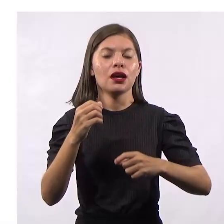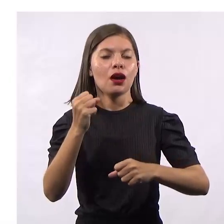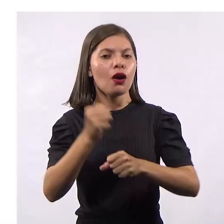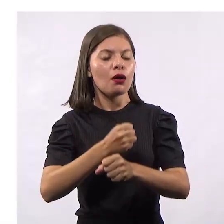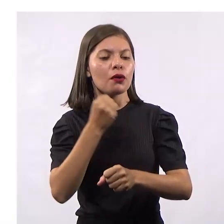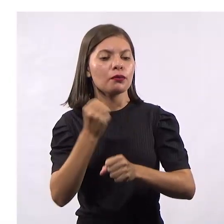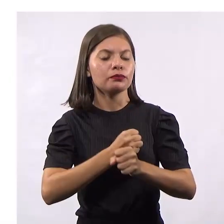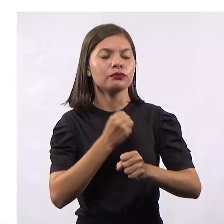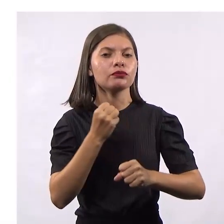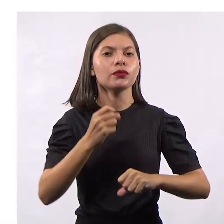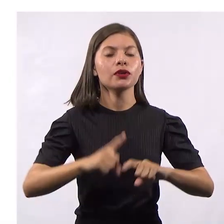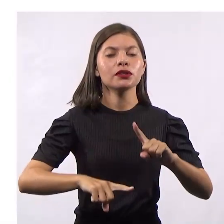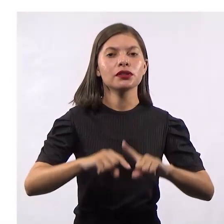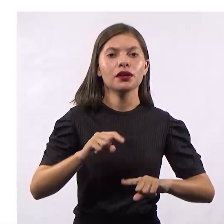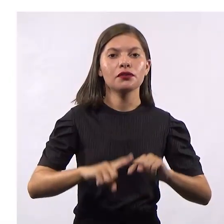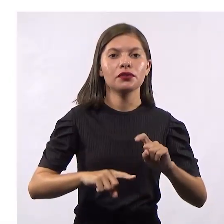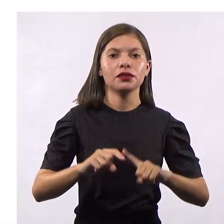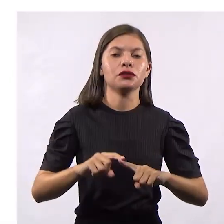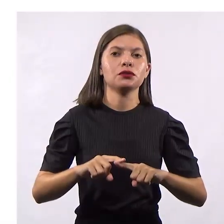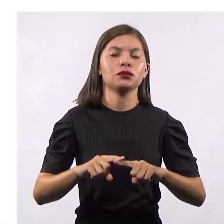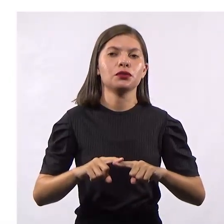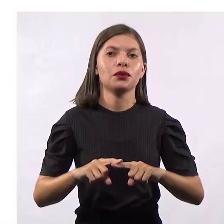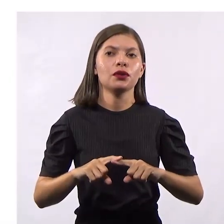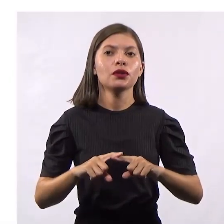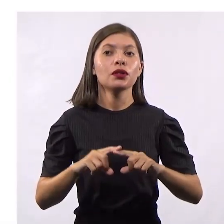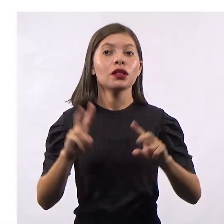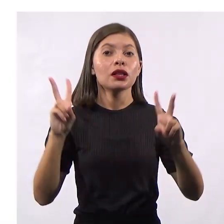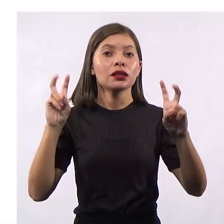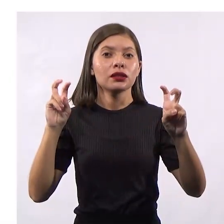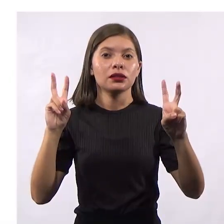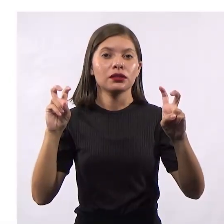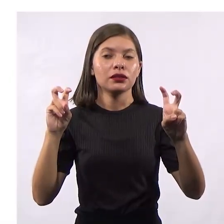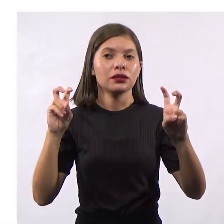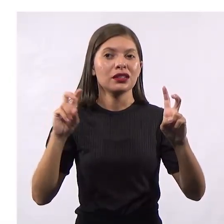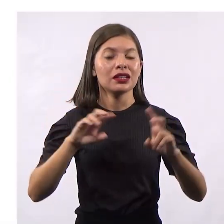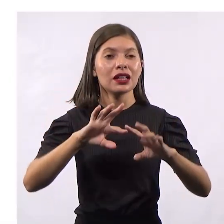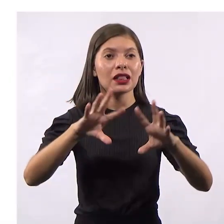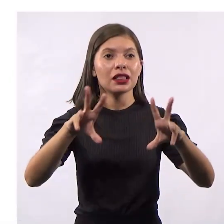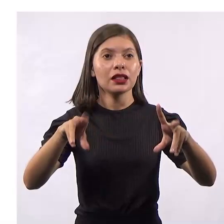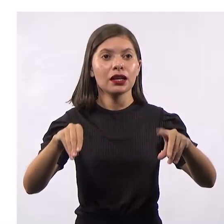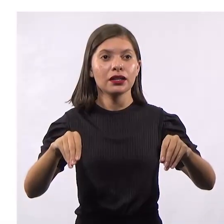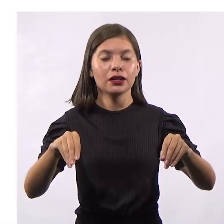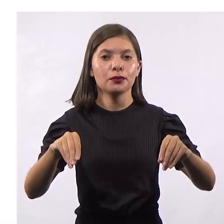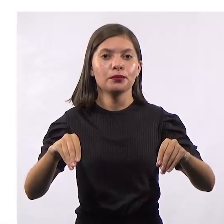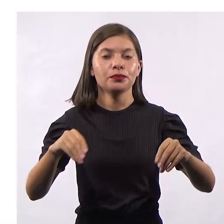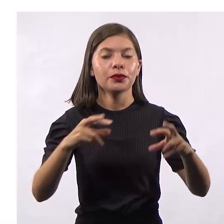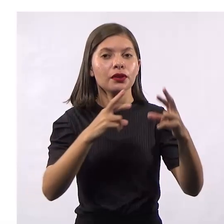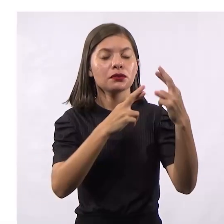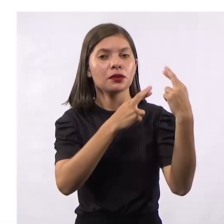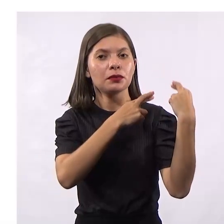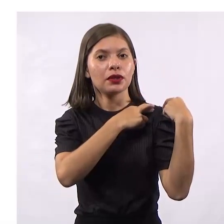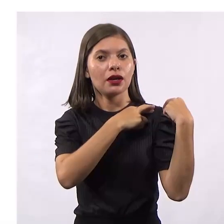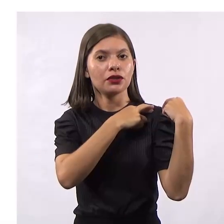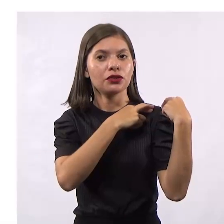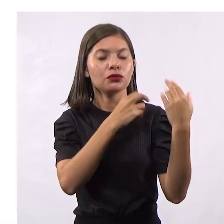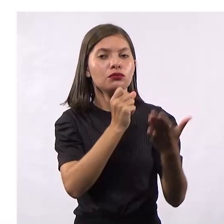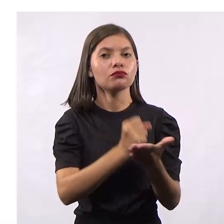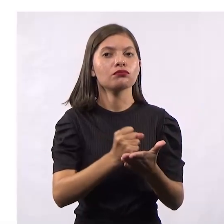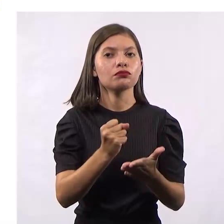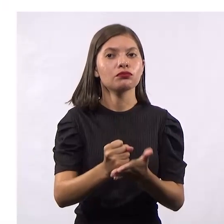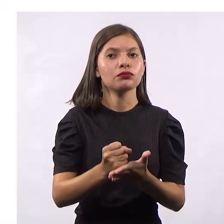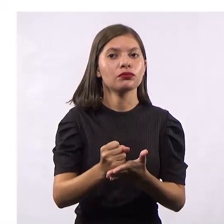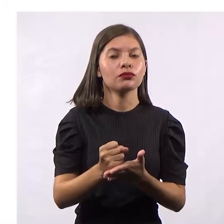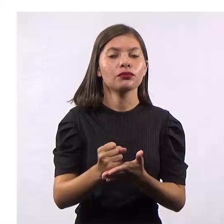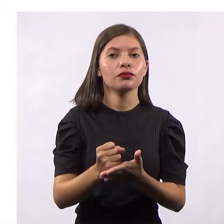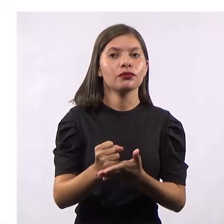de obras, serviços e instalações necessárias sob inteira, olha aqui, ó, responsabilidade do contratado